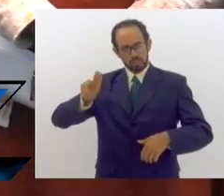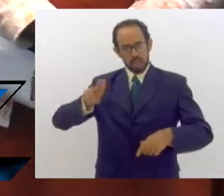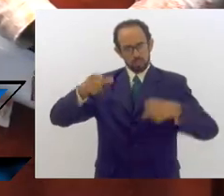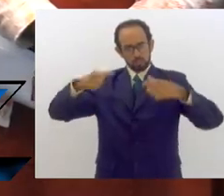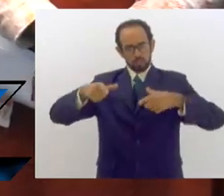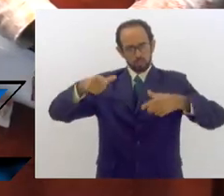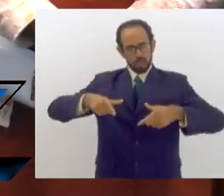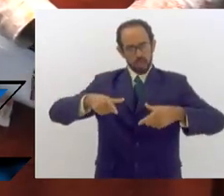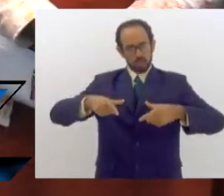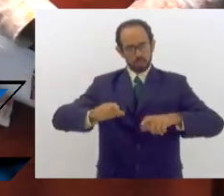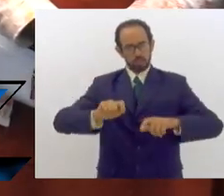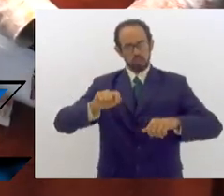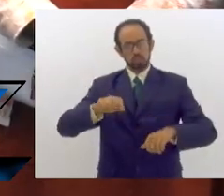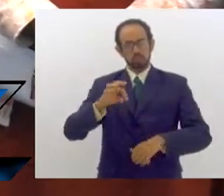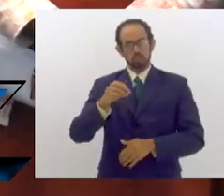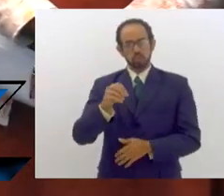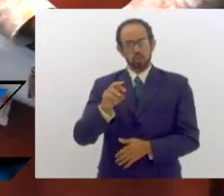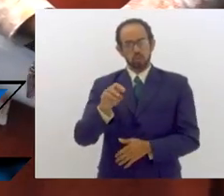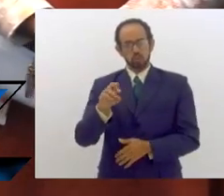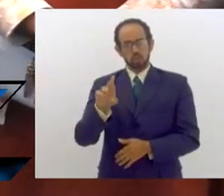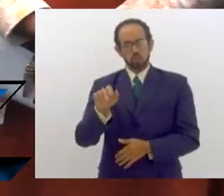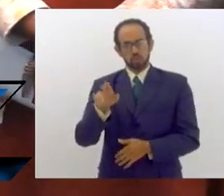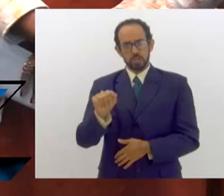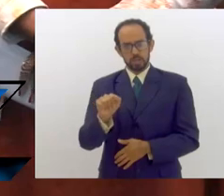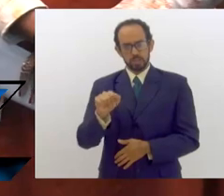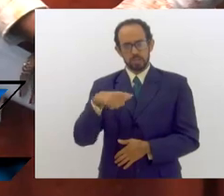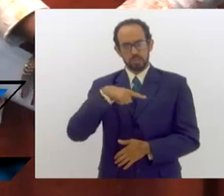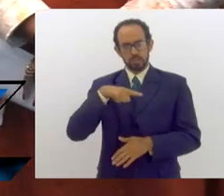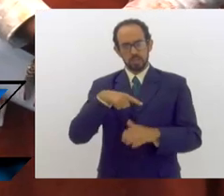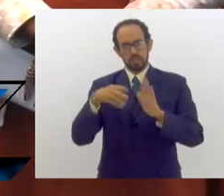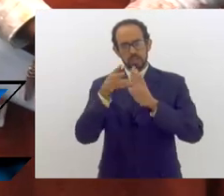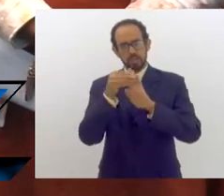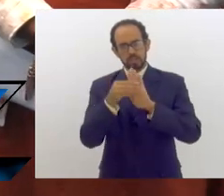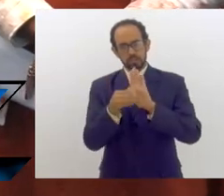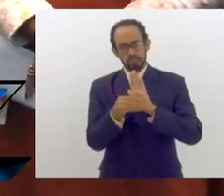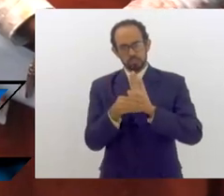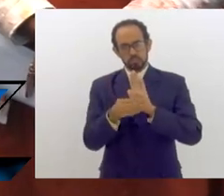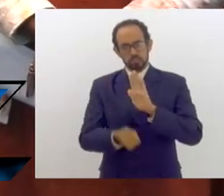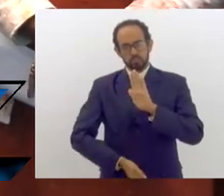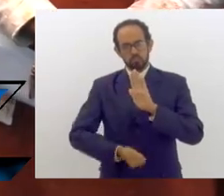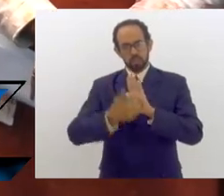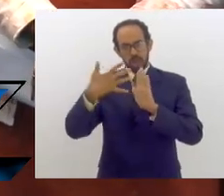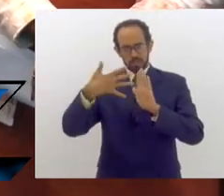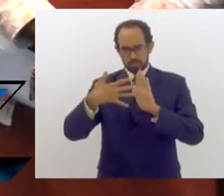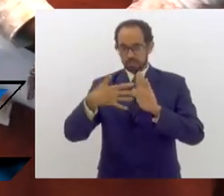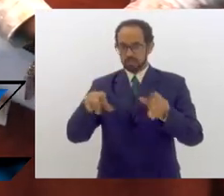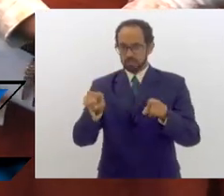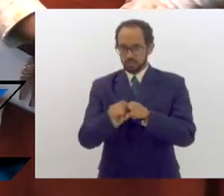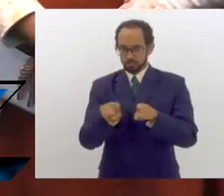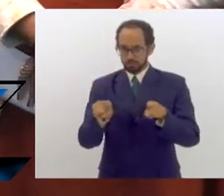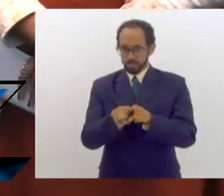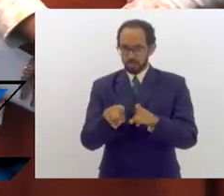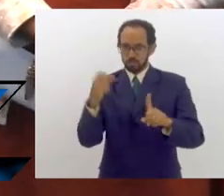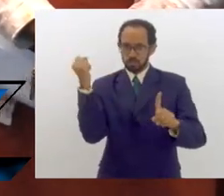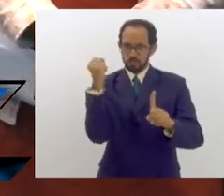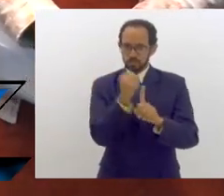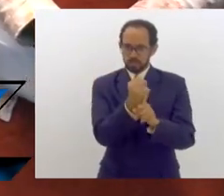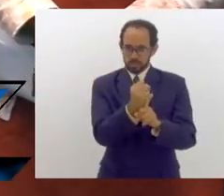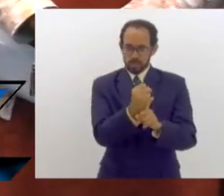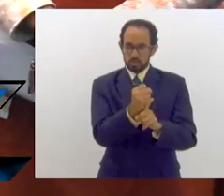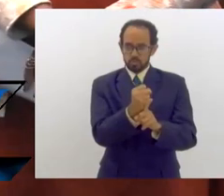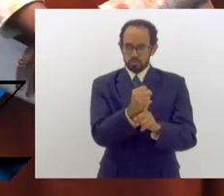espaço de tortura e onde há registros vários registros testemunhas inclusive do assassinato